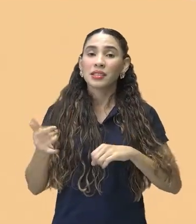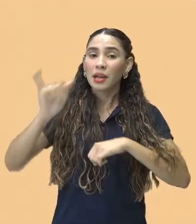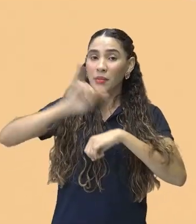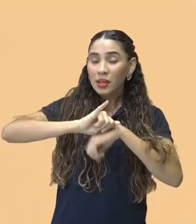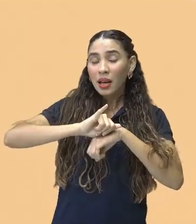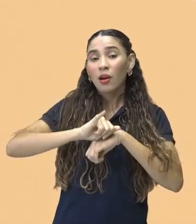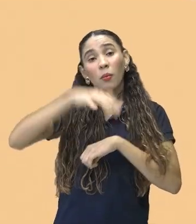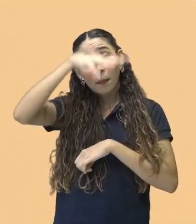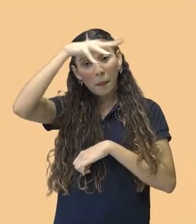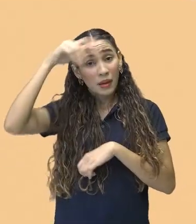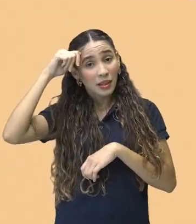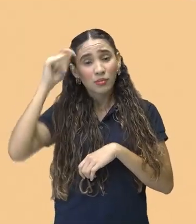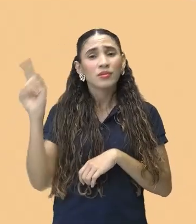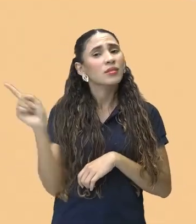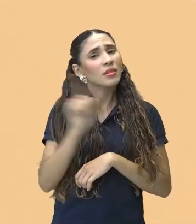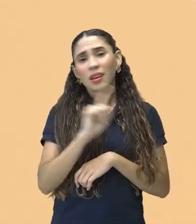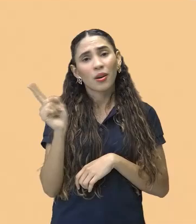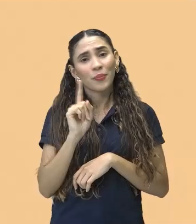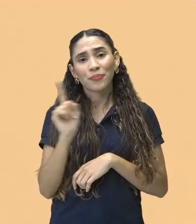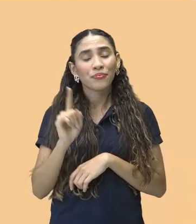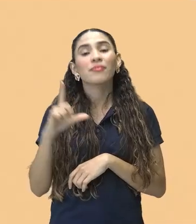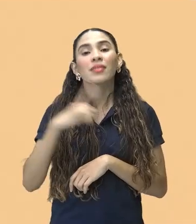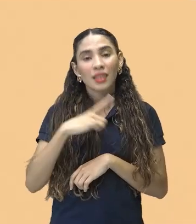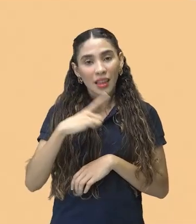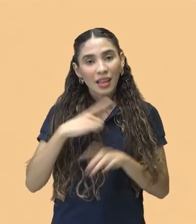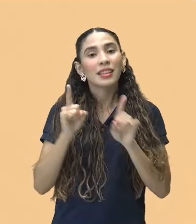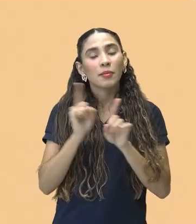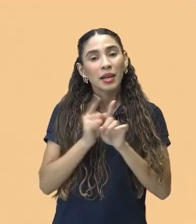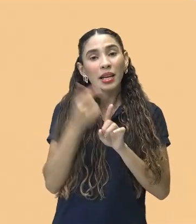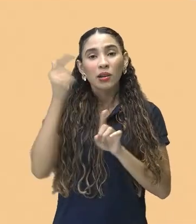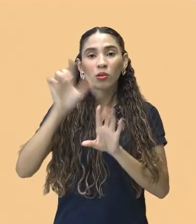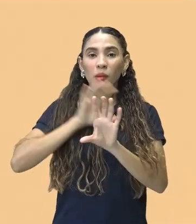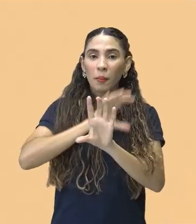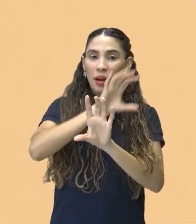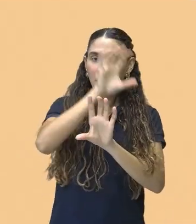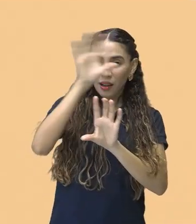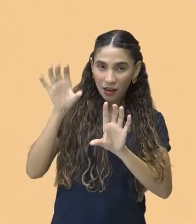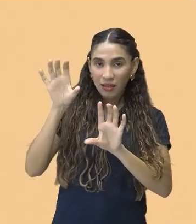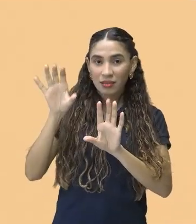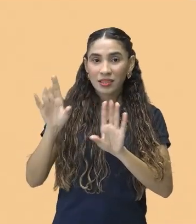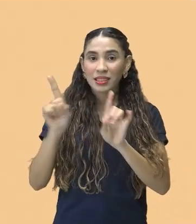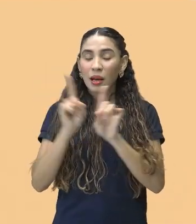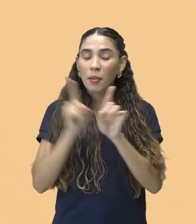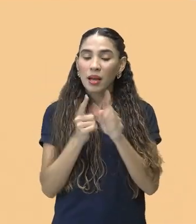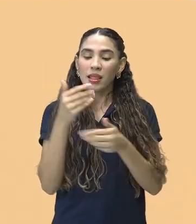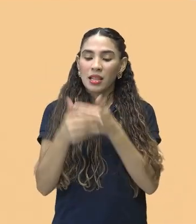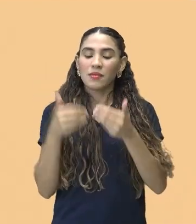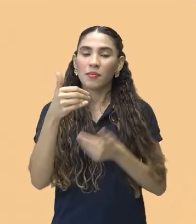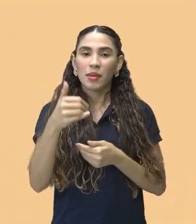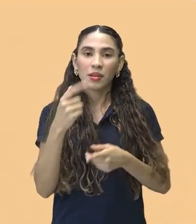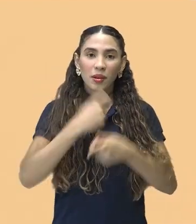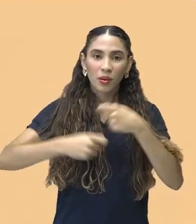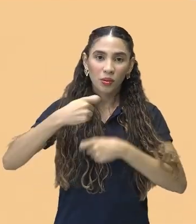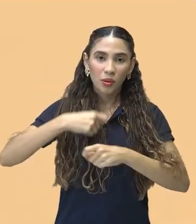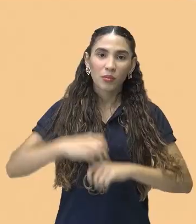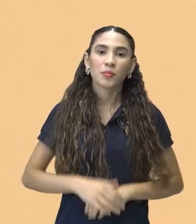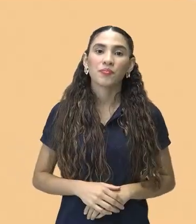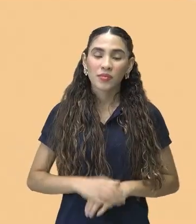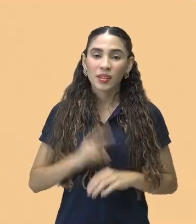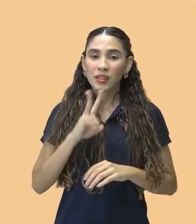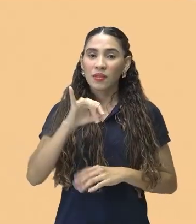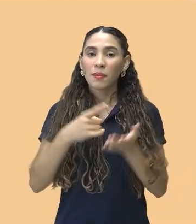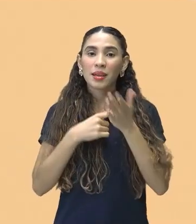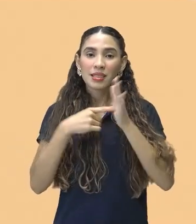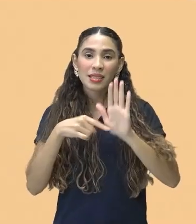capital, Manaus. Não. Existem em outros lugares e, além do desenvolvimento econômico, que